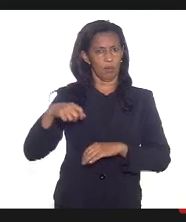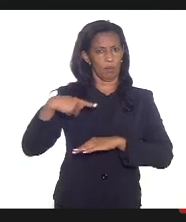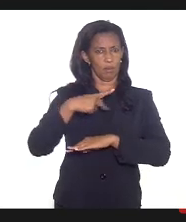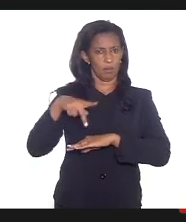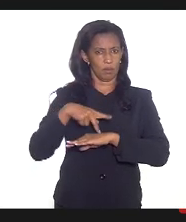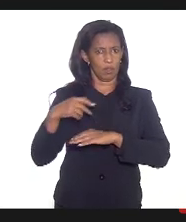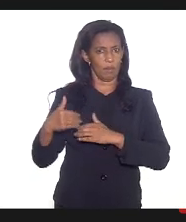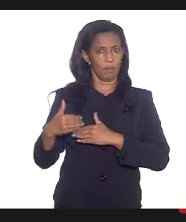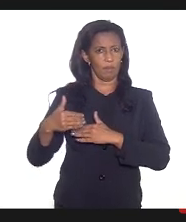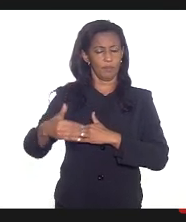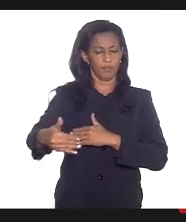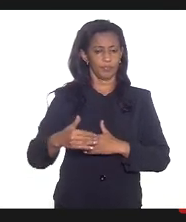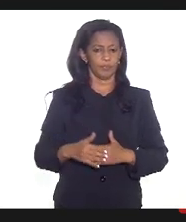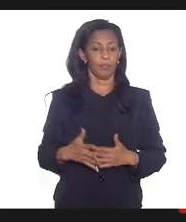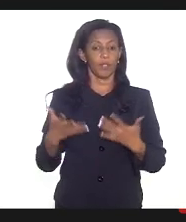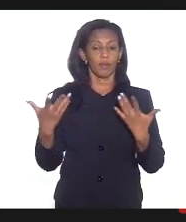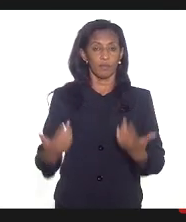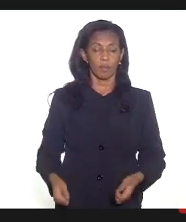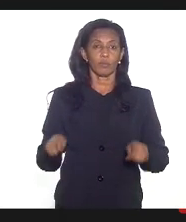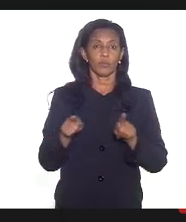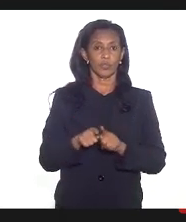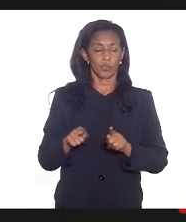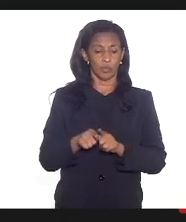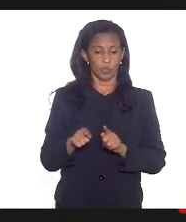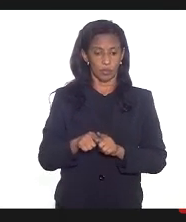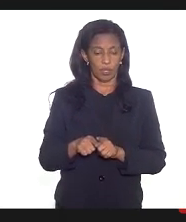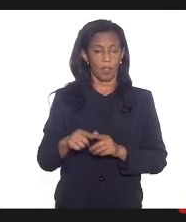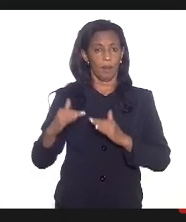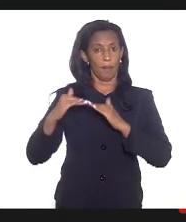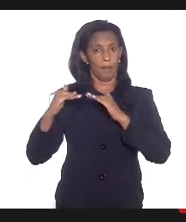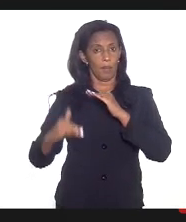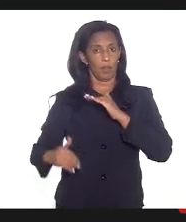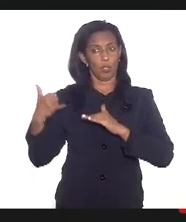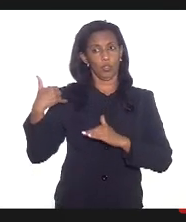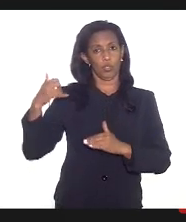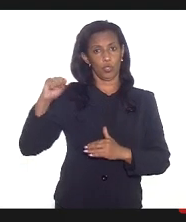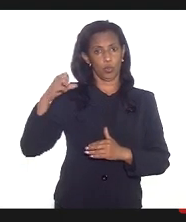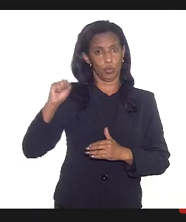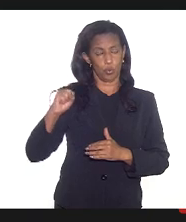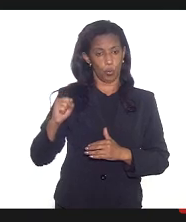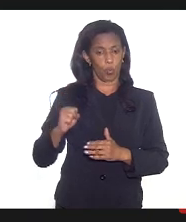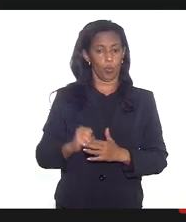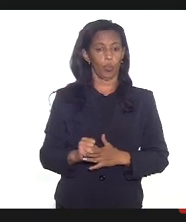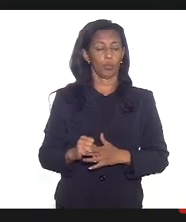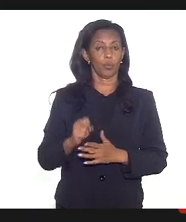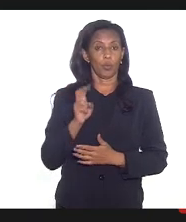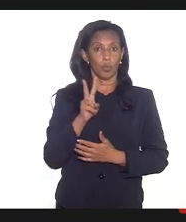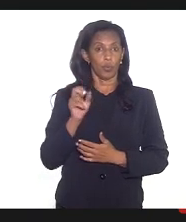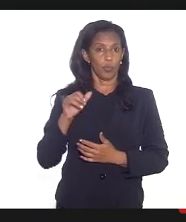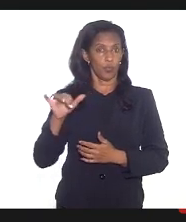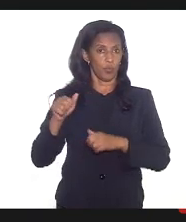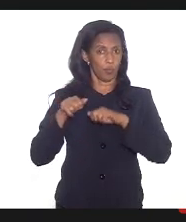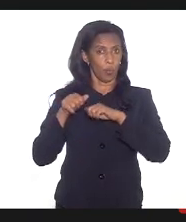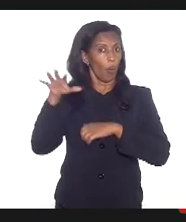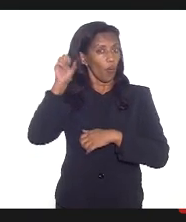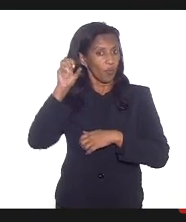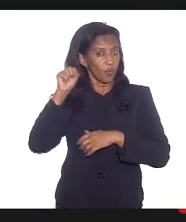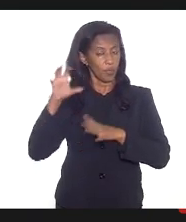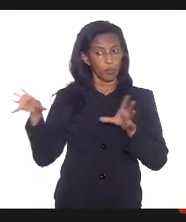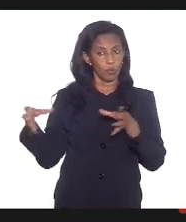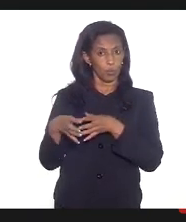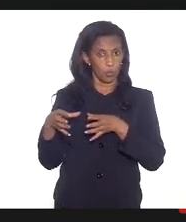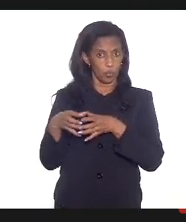e a partir daí a gente segue vamos também pacificar para os menores de 18 anos então o vírus são úteis para que as respostas